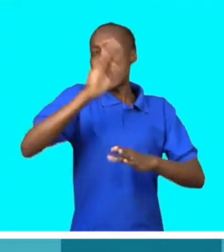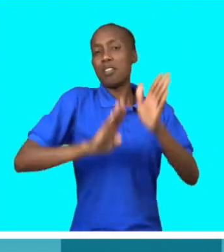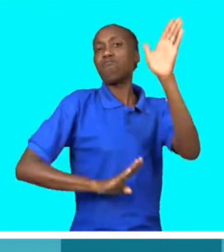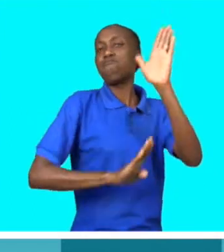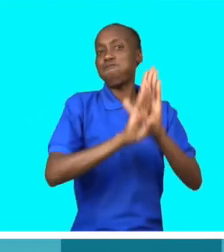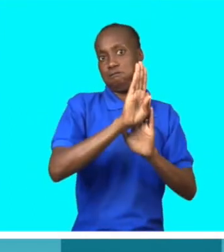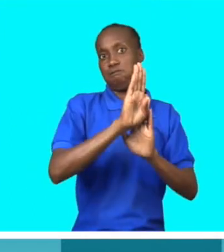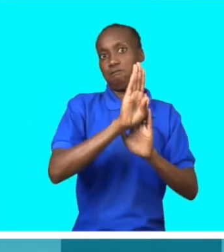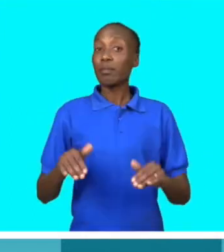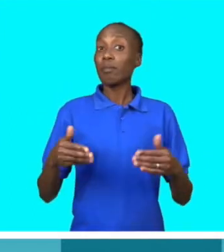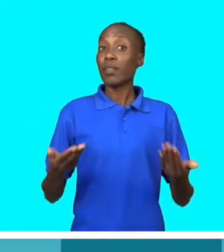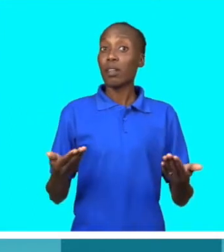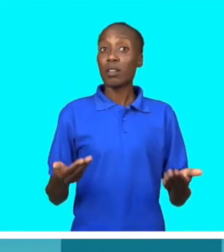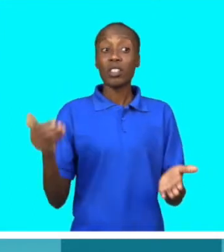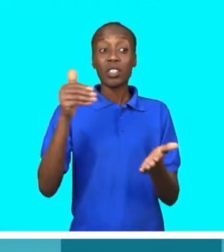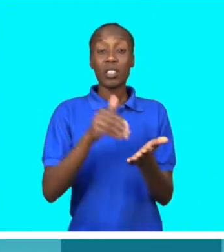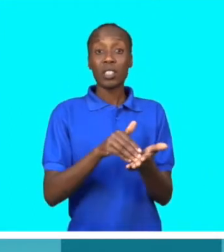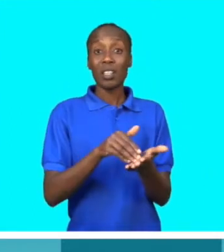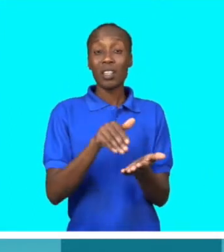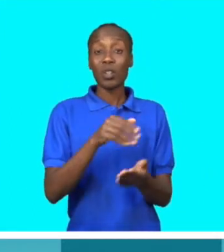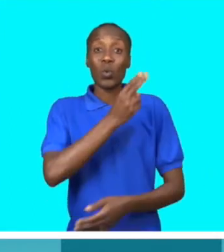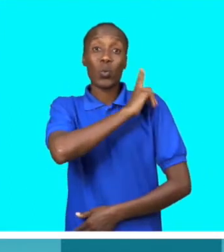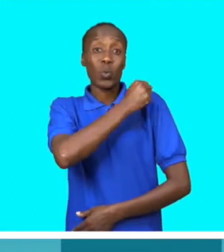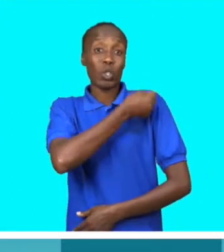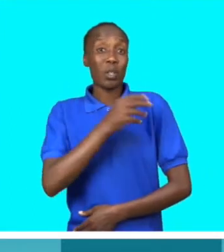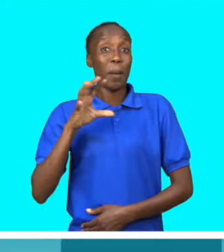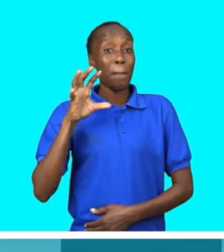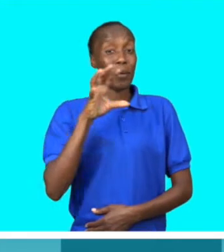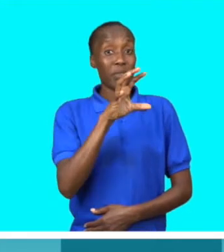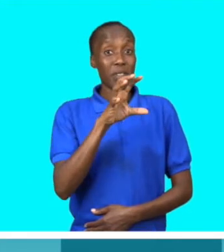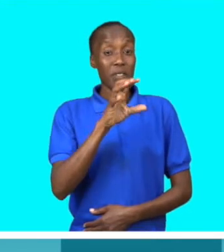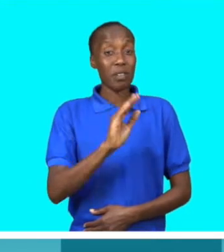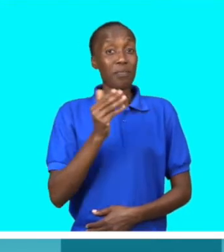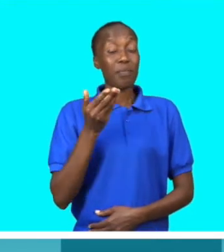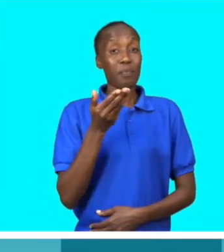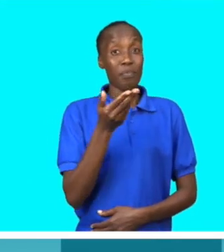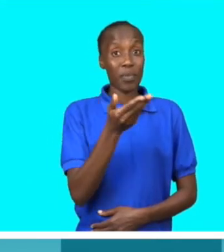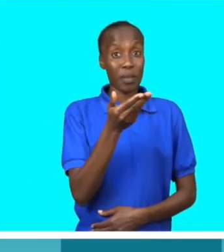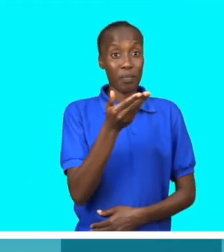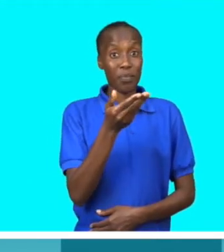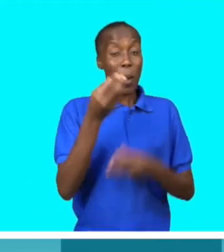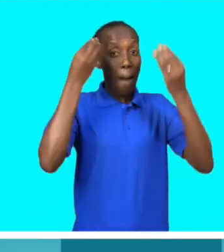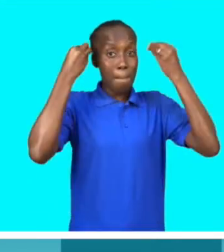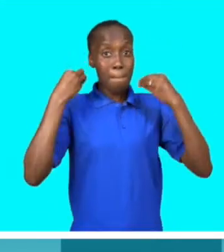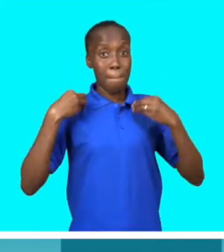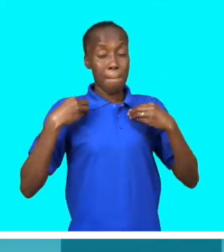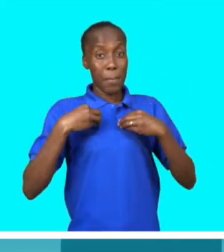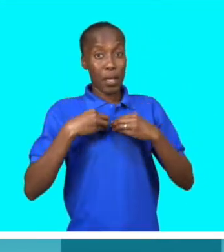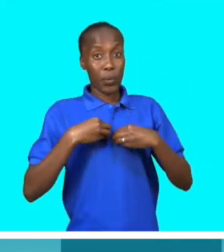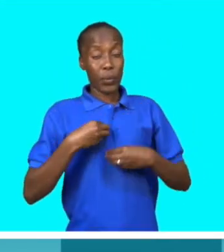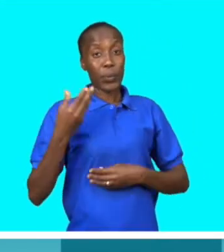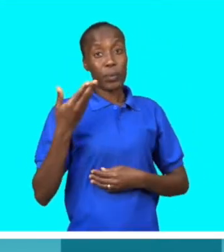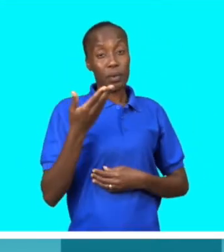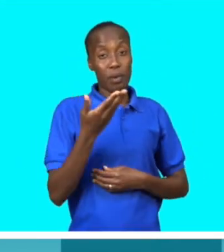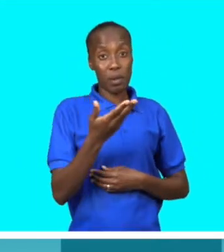impacto um bocadinho mais grave. Portanto, chegados ao hospital provincial, deram-nos